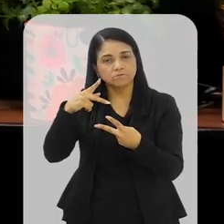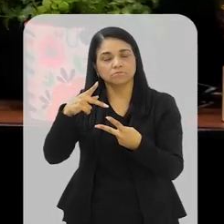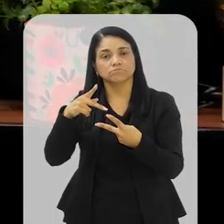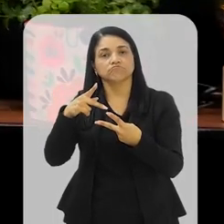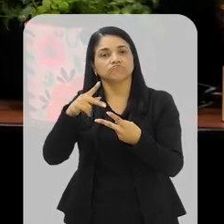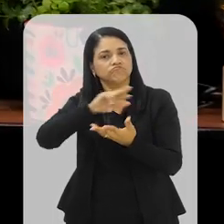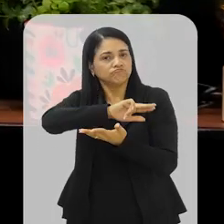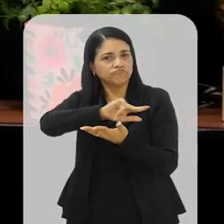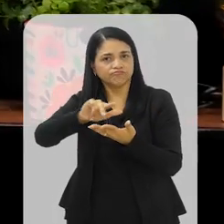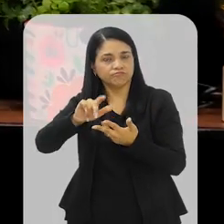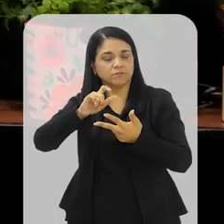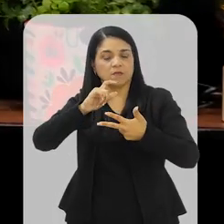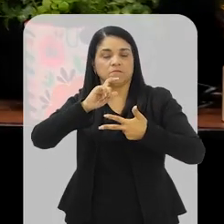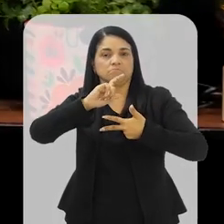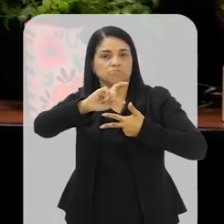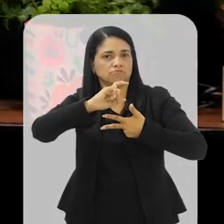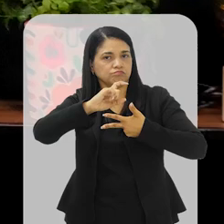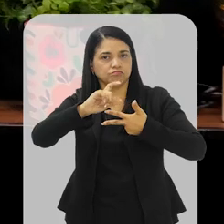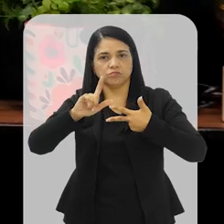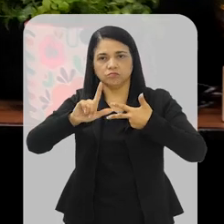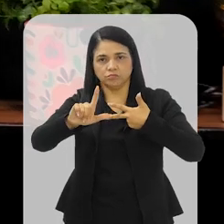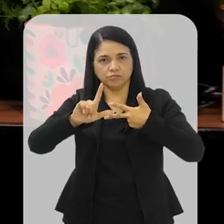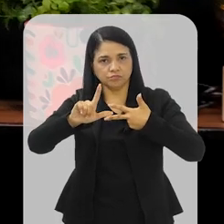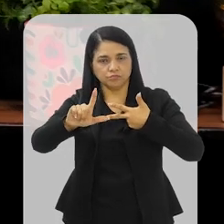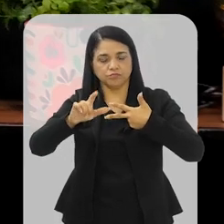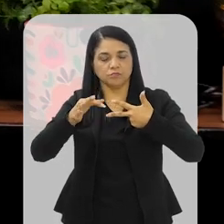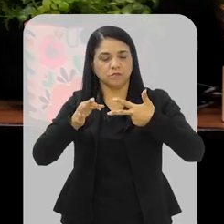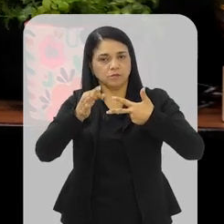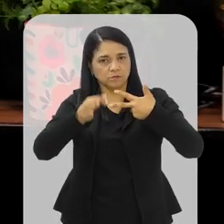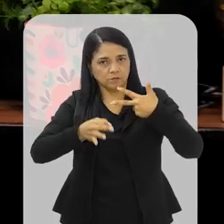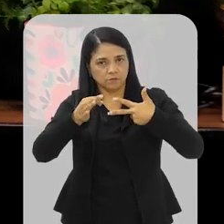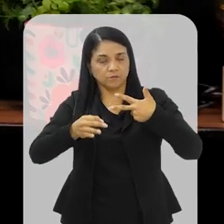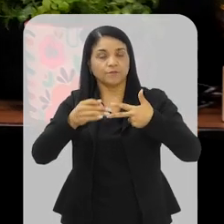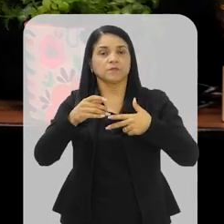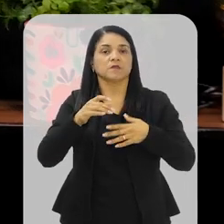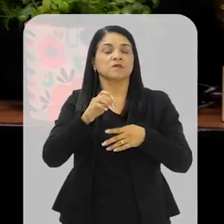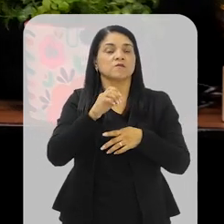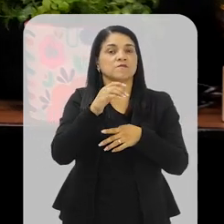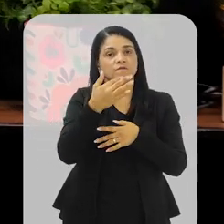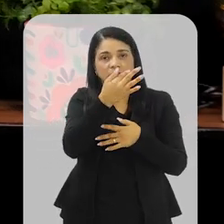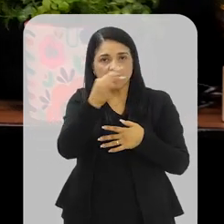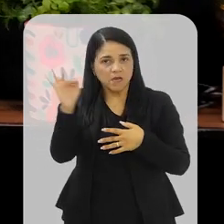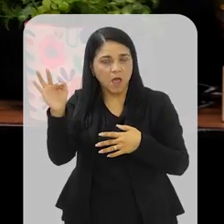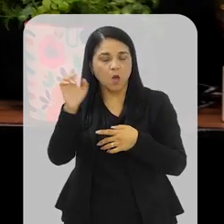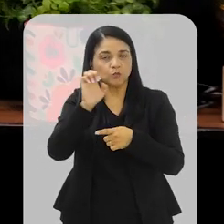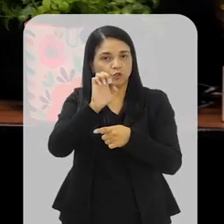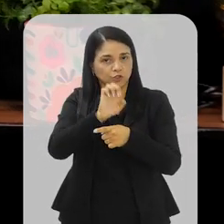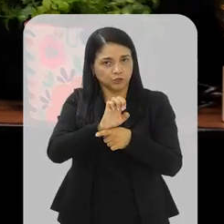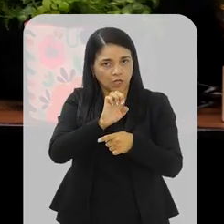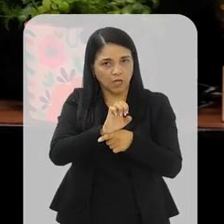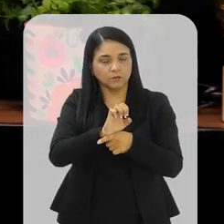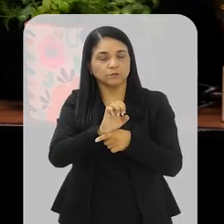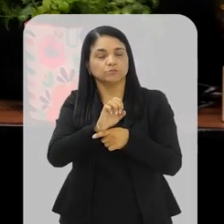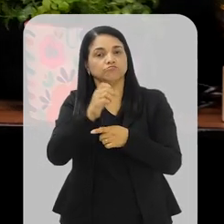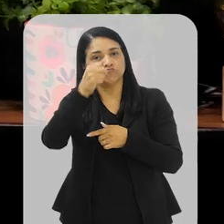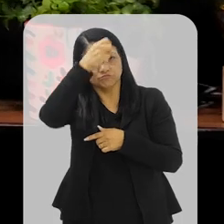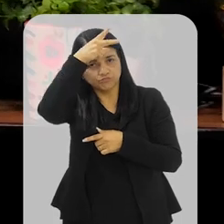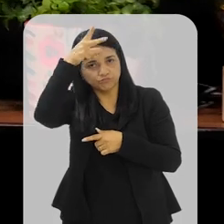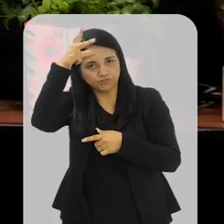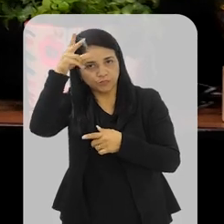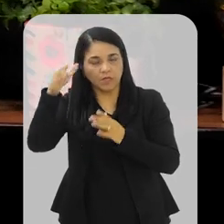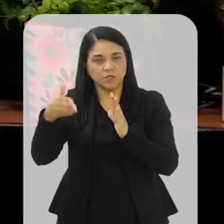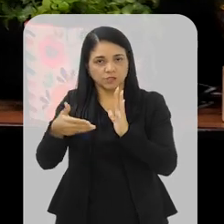parlamentos e nas mais diversas esferas tá nível Federal nível dos Estados nível